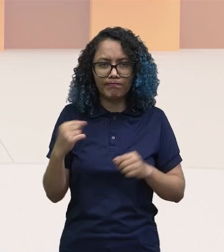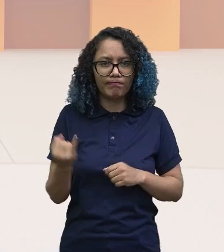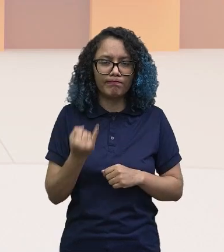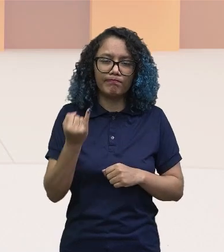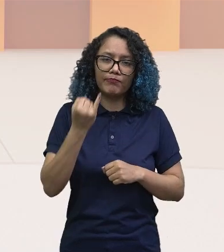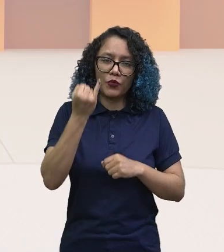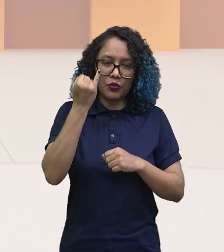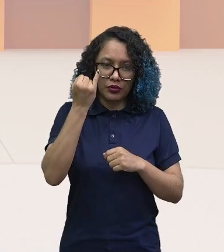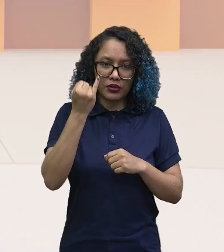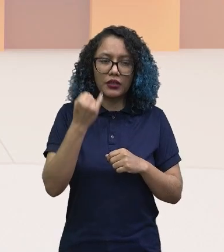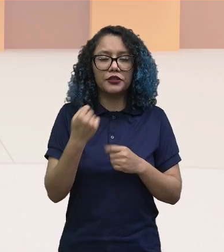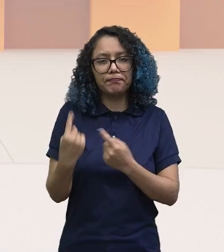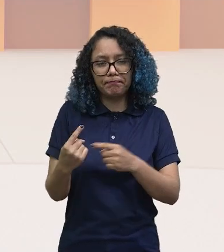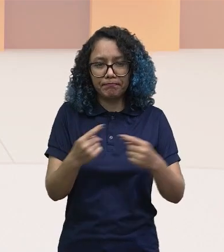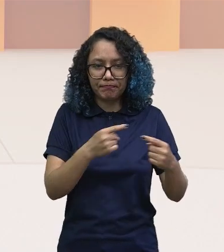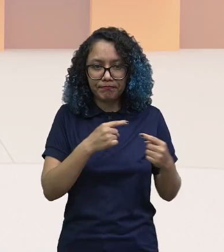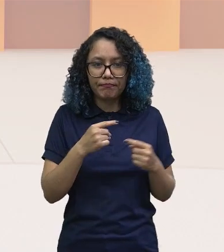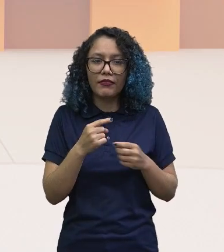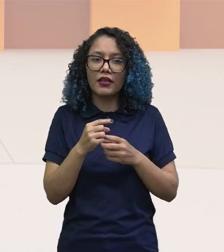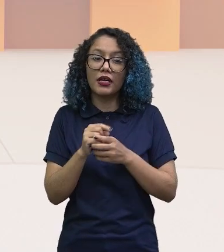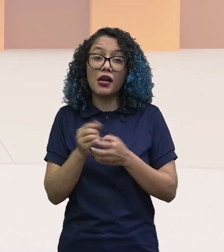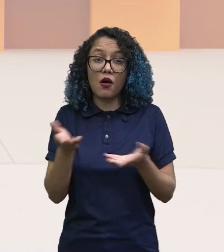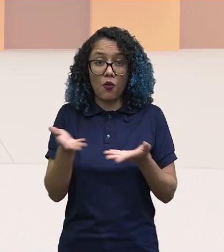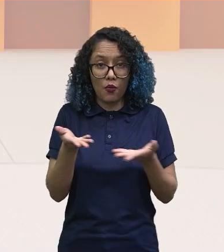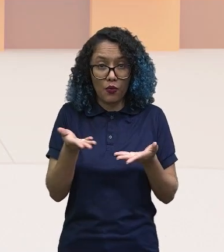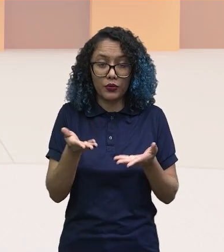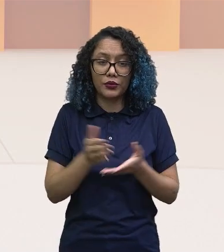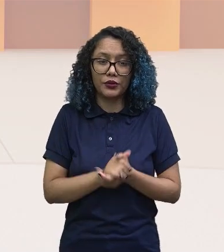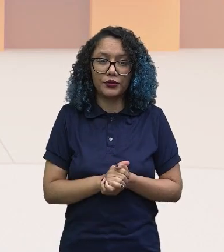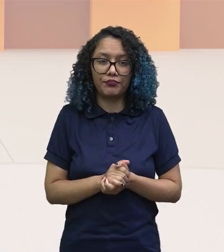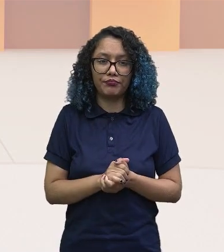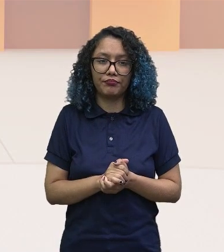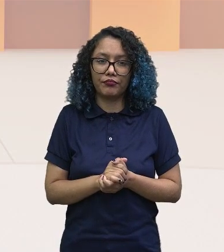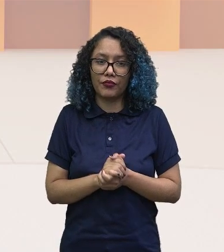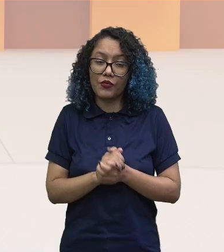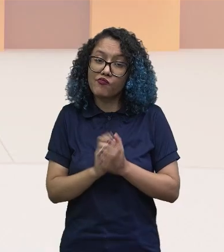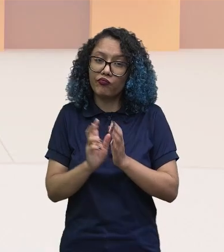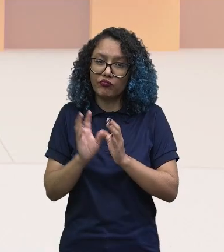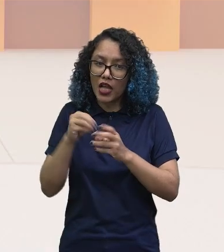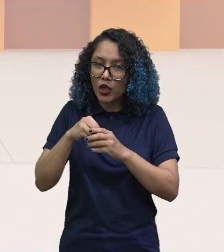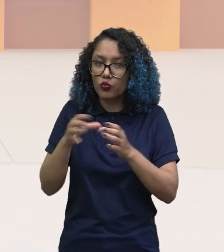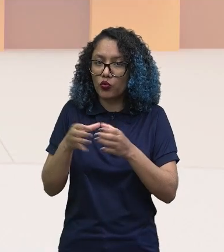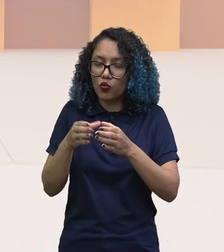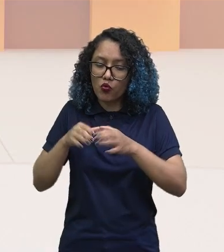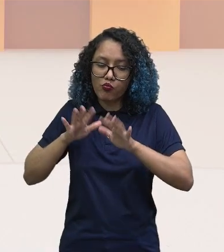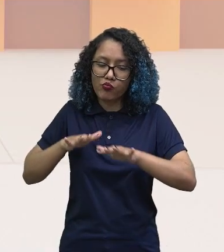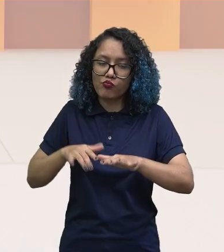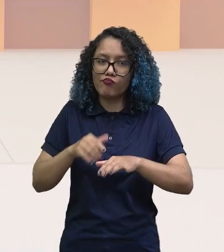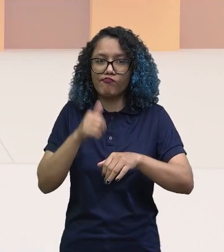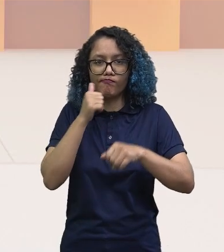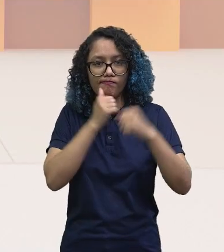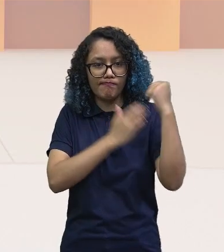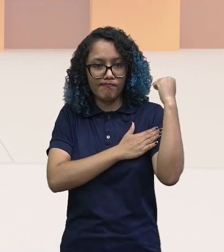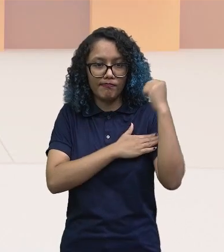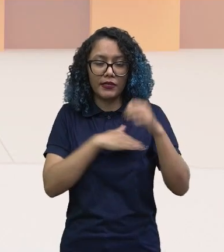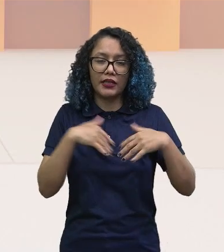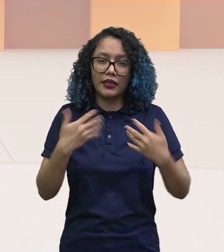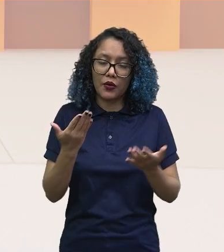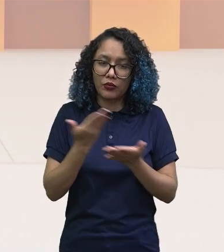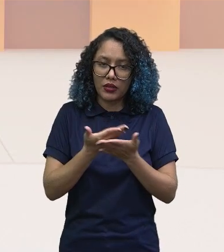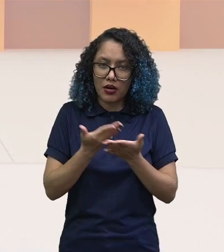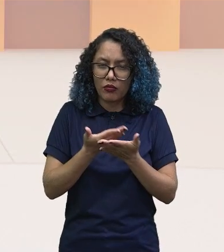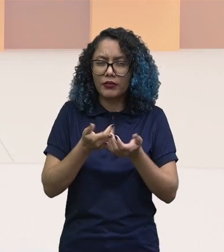essenciais e são discutidas na contemporaneidade pelo movimento feminista. Então, ao longo da nossa aula,